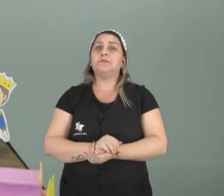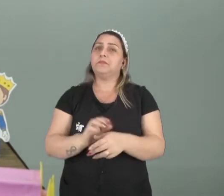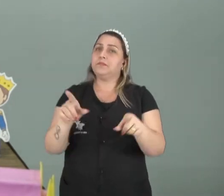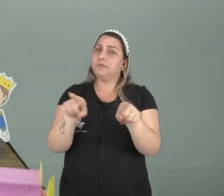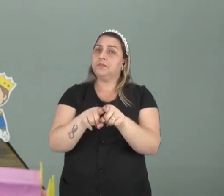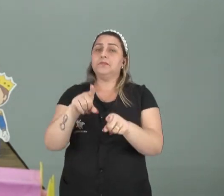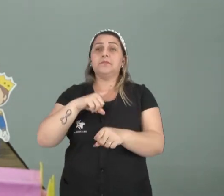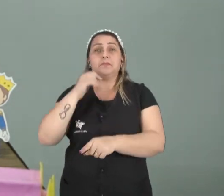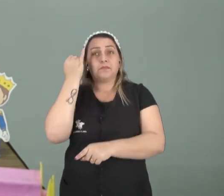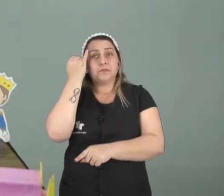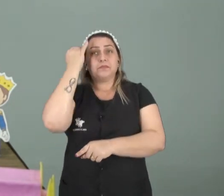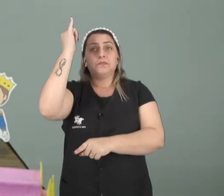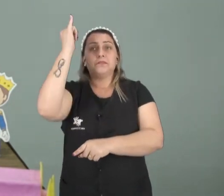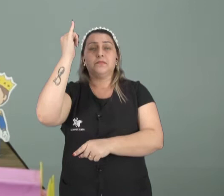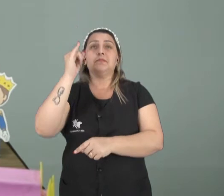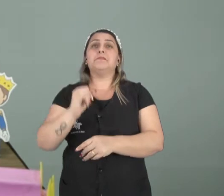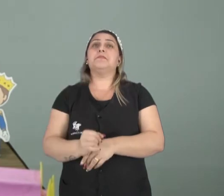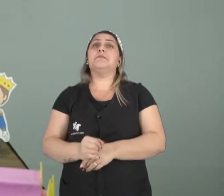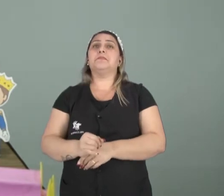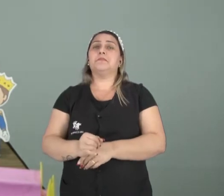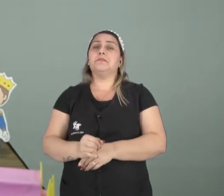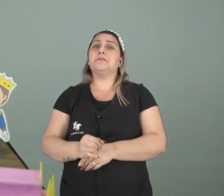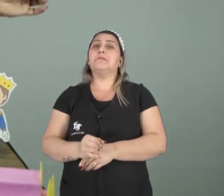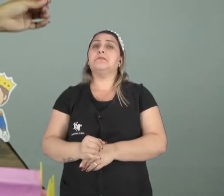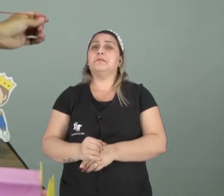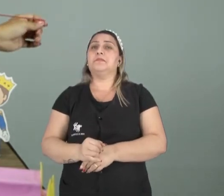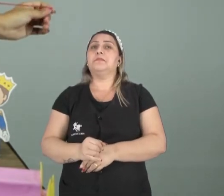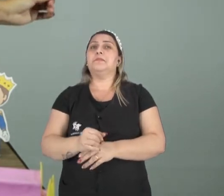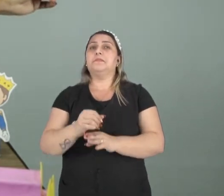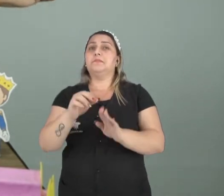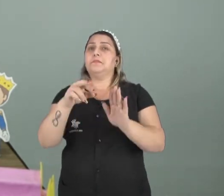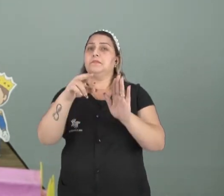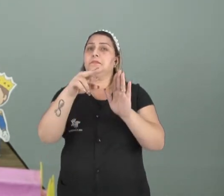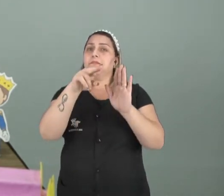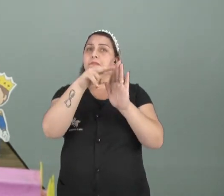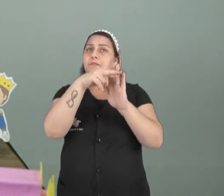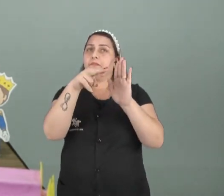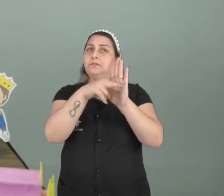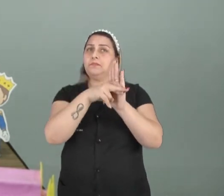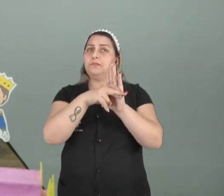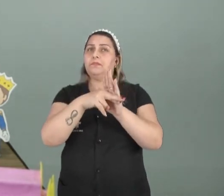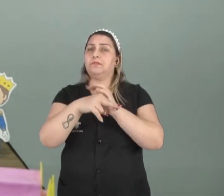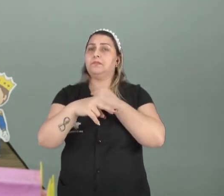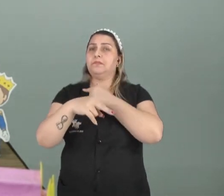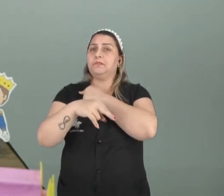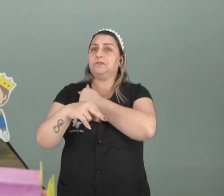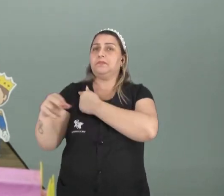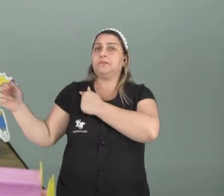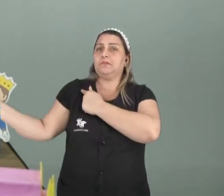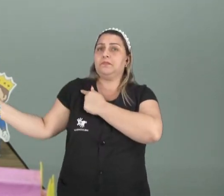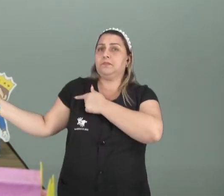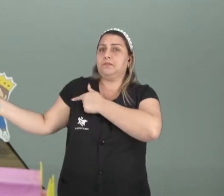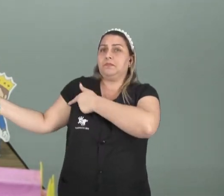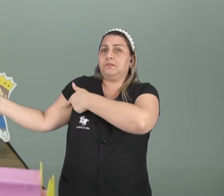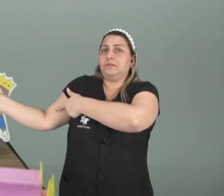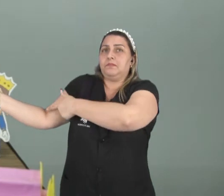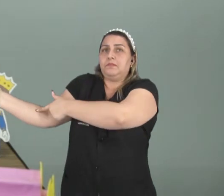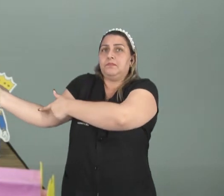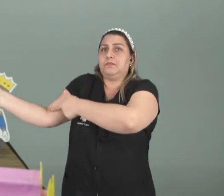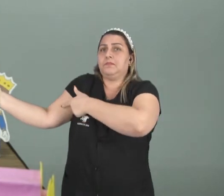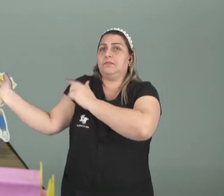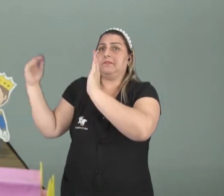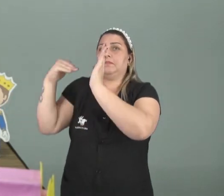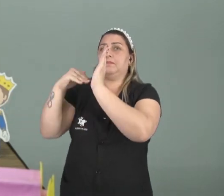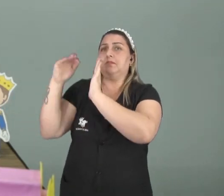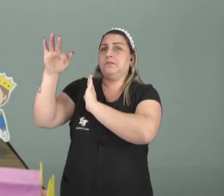também teve a ideia de padronizar a sua jarra. Então, a jarra é o quê? É a medida que vai lá,